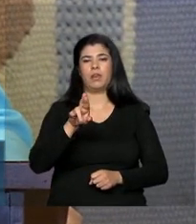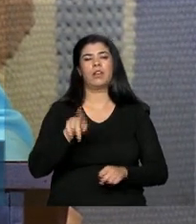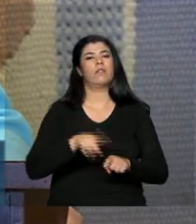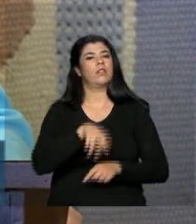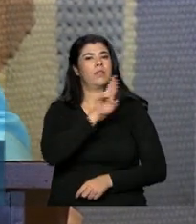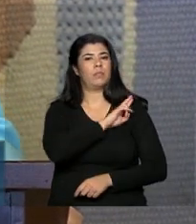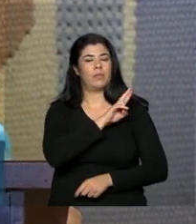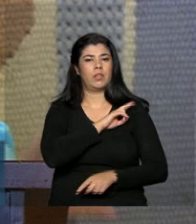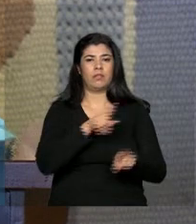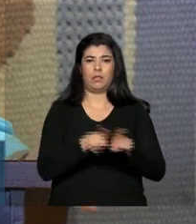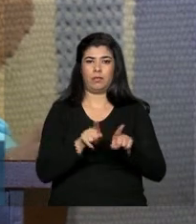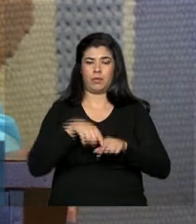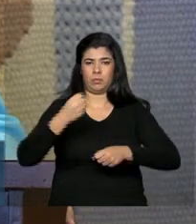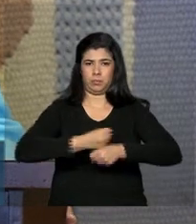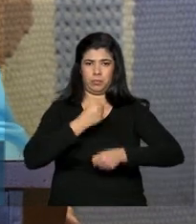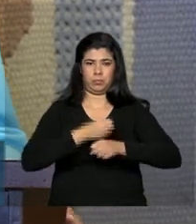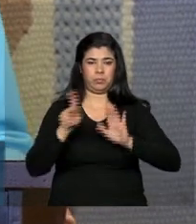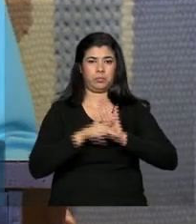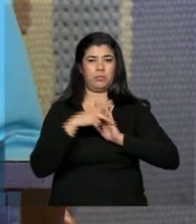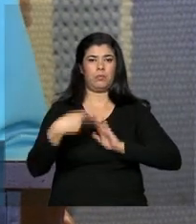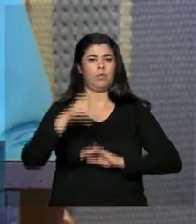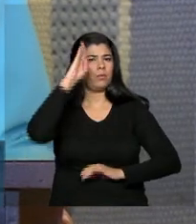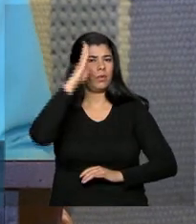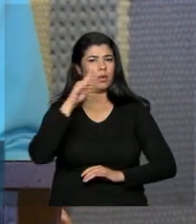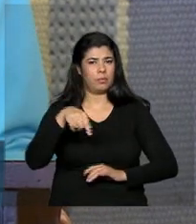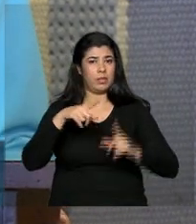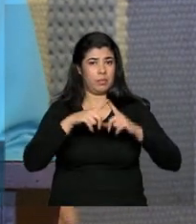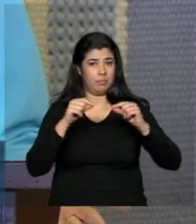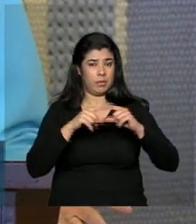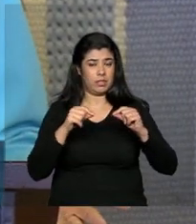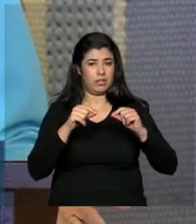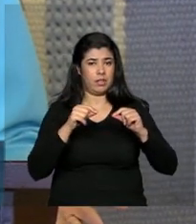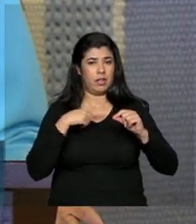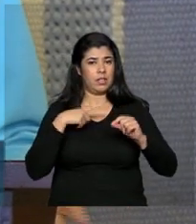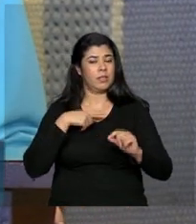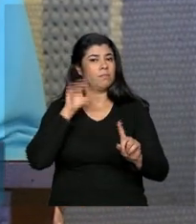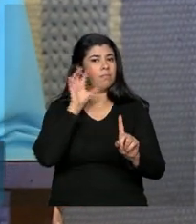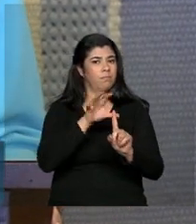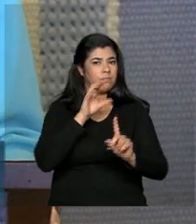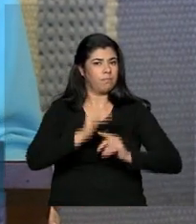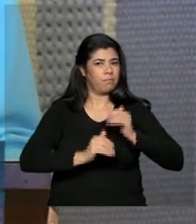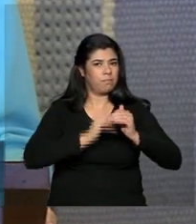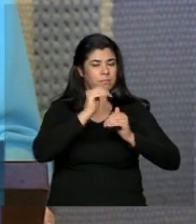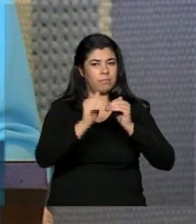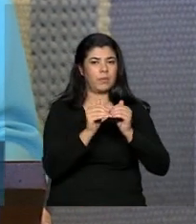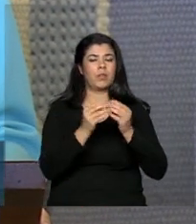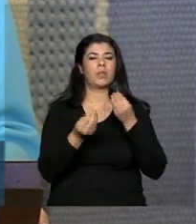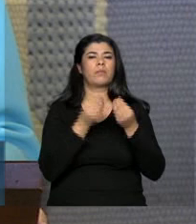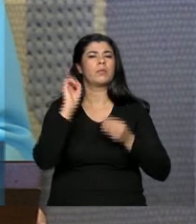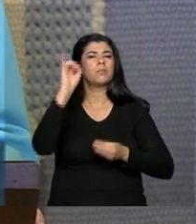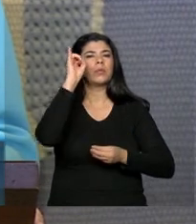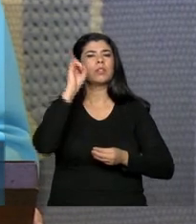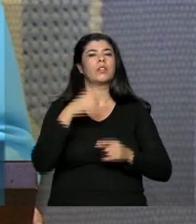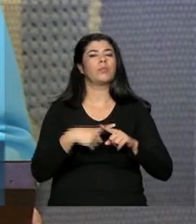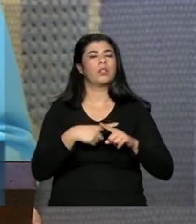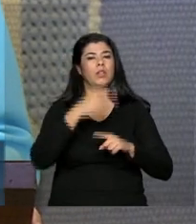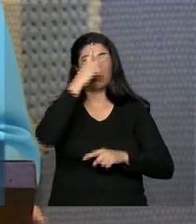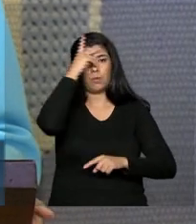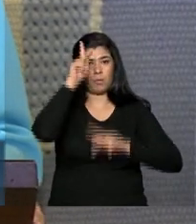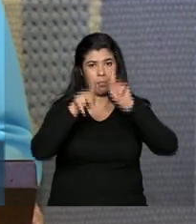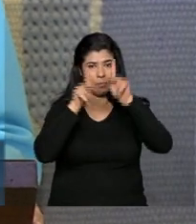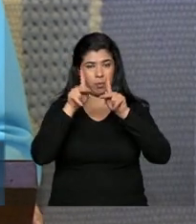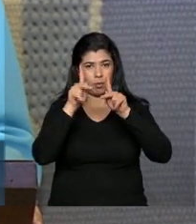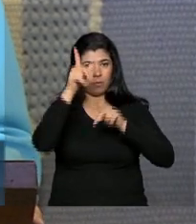Brasília, ele é uma das contribuições, das grandes contribuições que o povo alemão